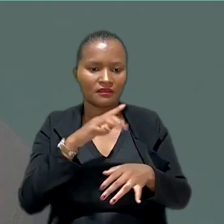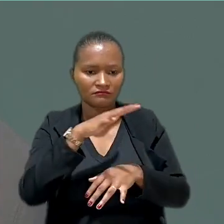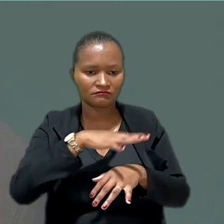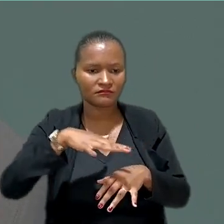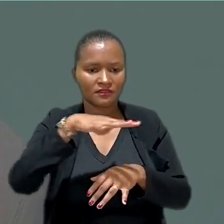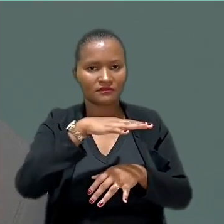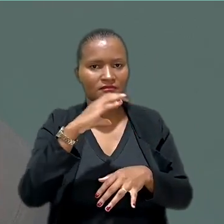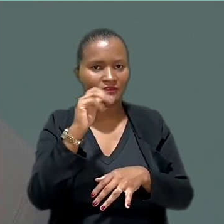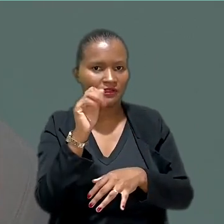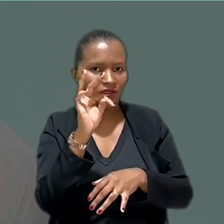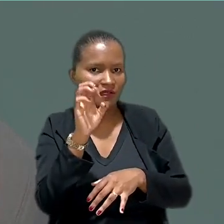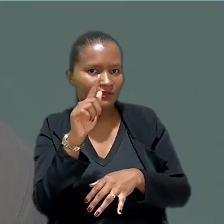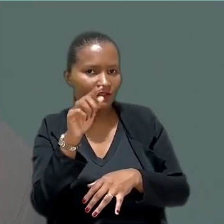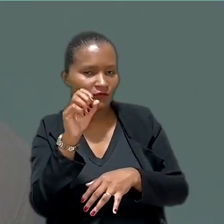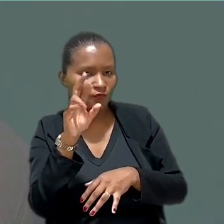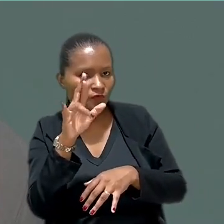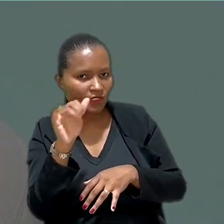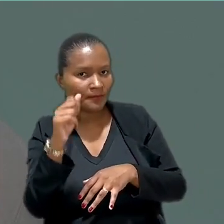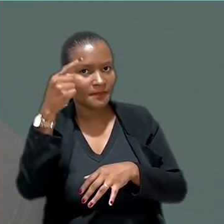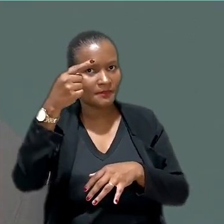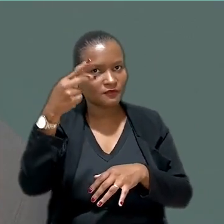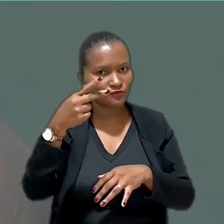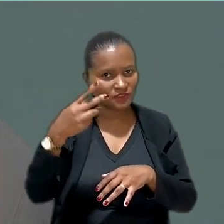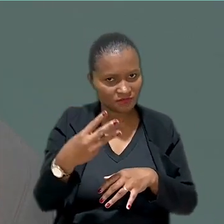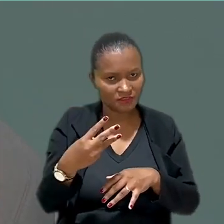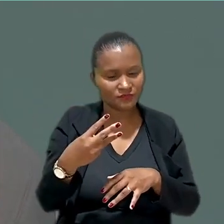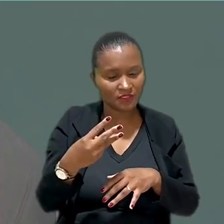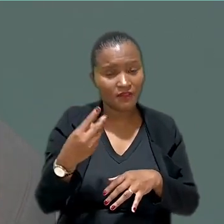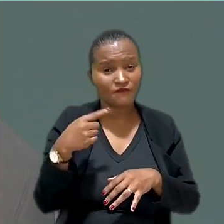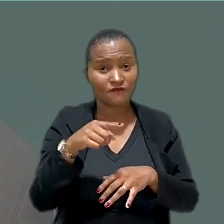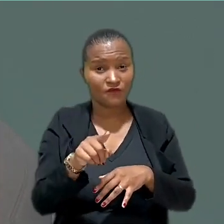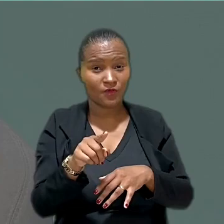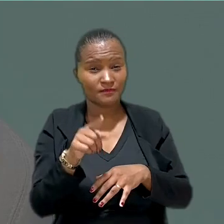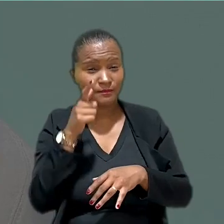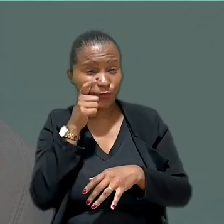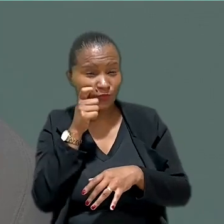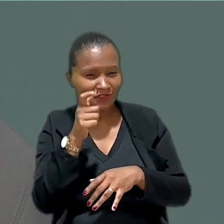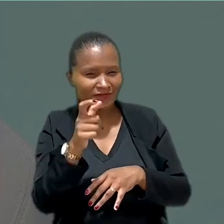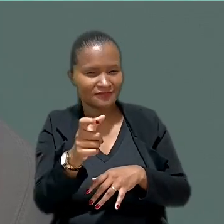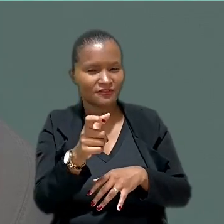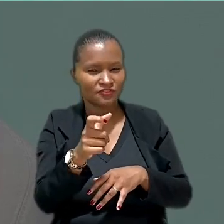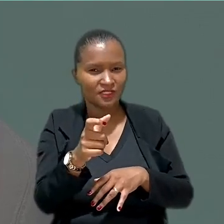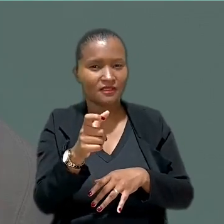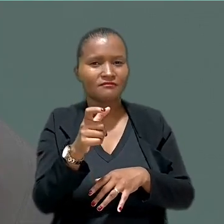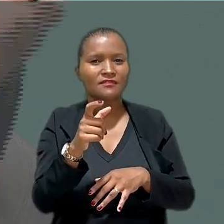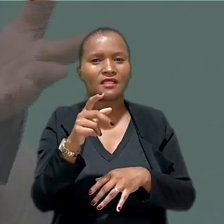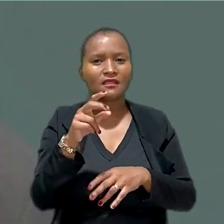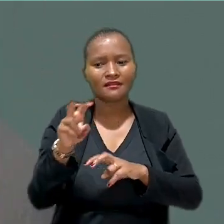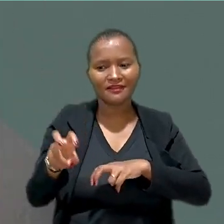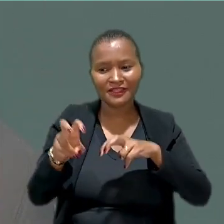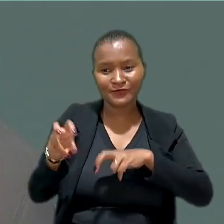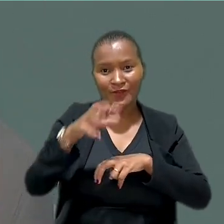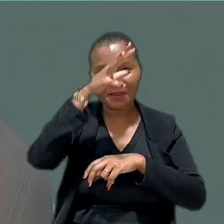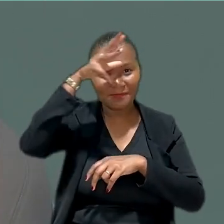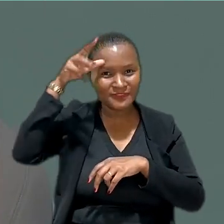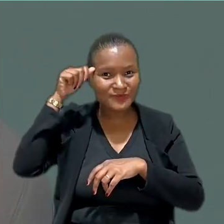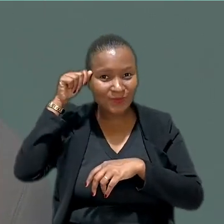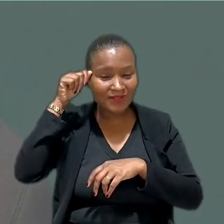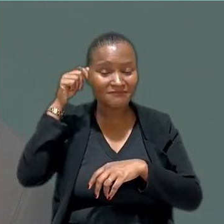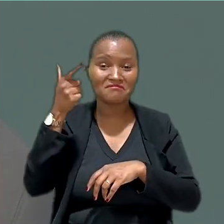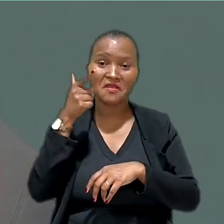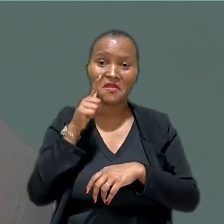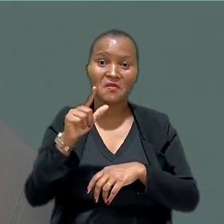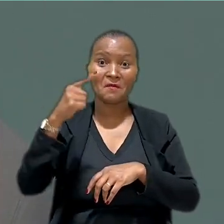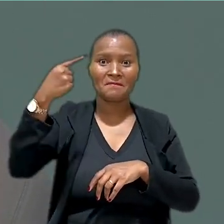categoria, de acordo com a quantidade de processo, então em primeiro, segundo e terceiro lugares. Foi muito interessante, porque tivemos varas do interior do Amazonas que ganhou o primeiro lugar.